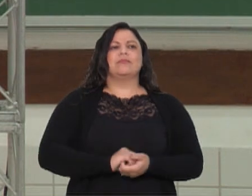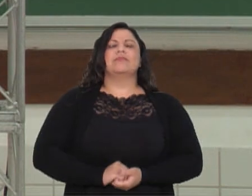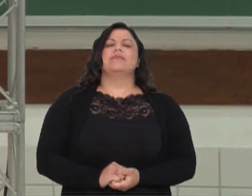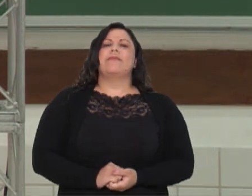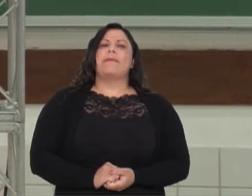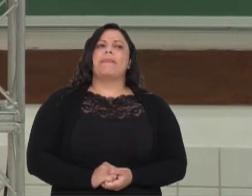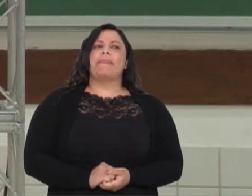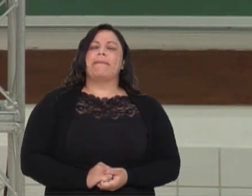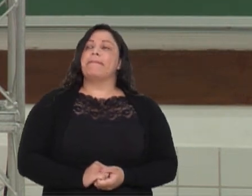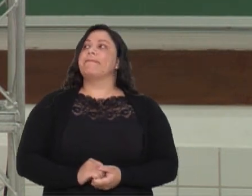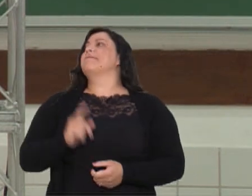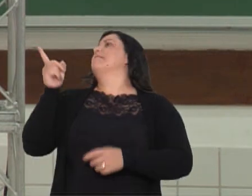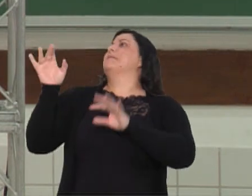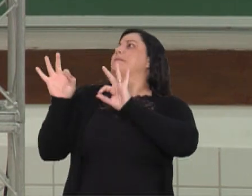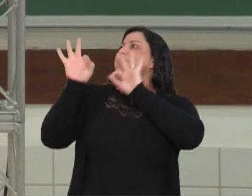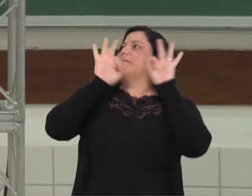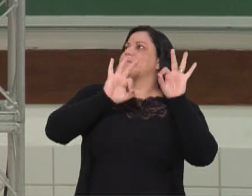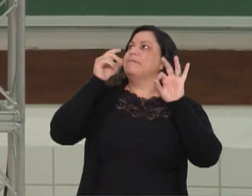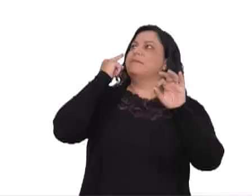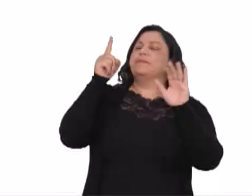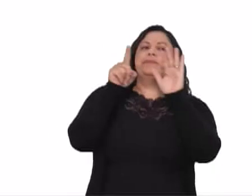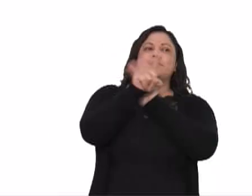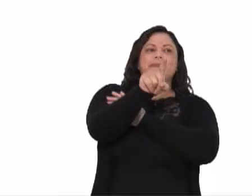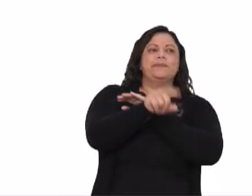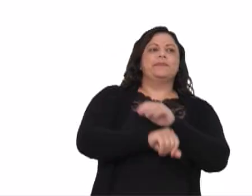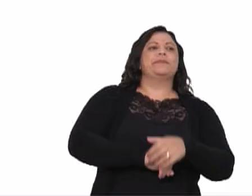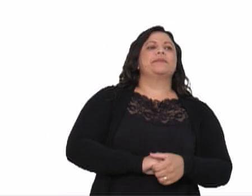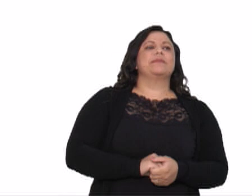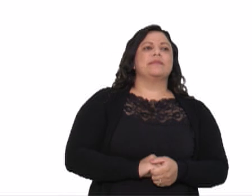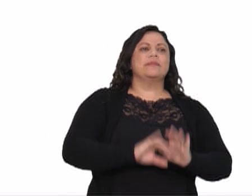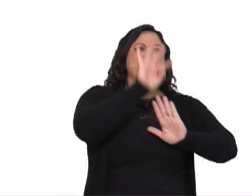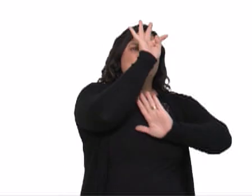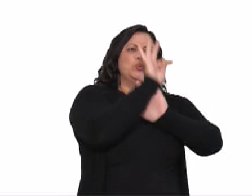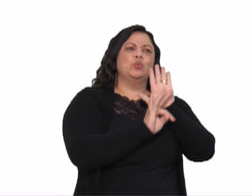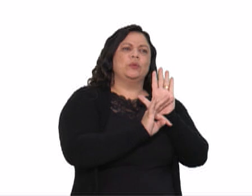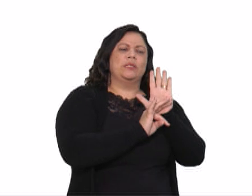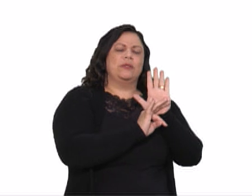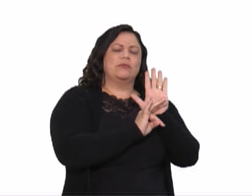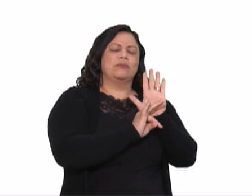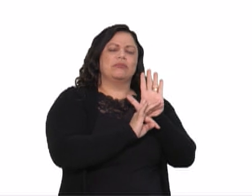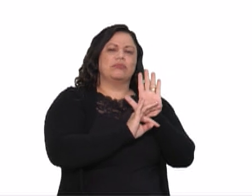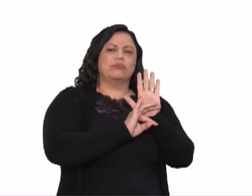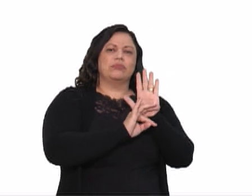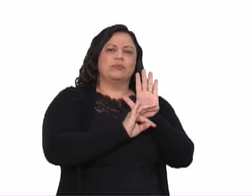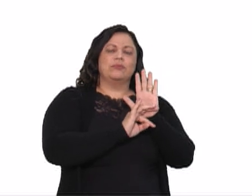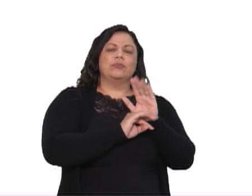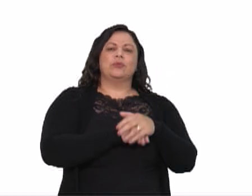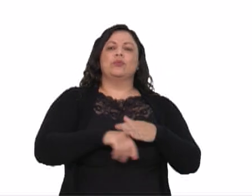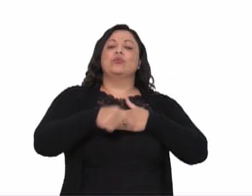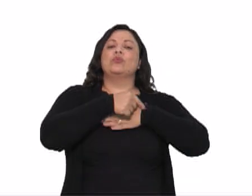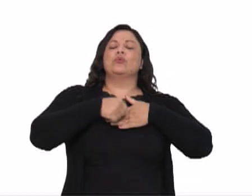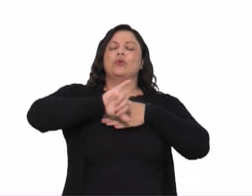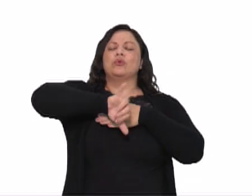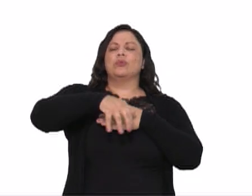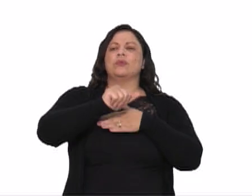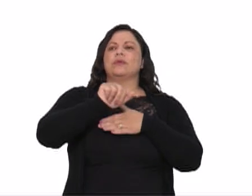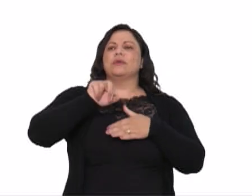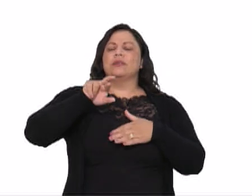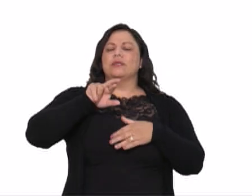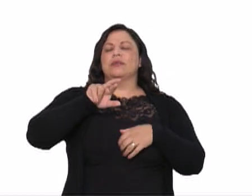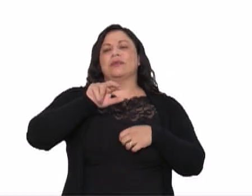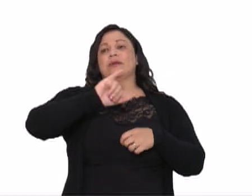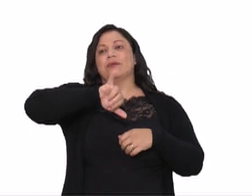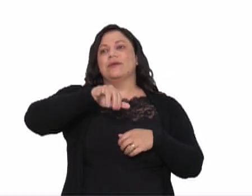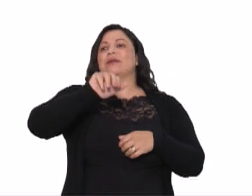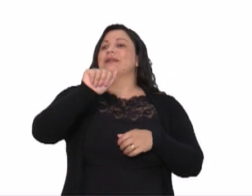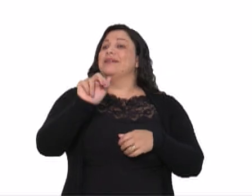Observe, no trecho do texto de Jairo Bauer, Com o trabalho remoto surgem